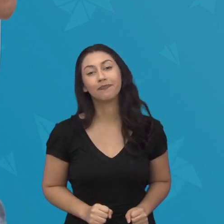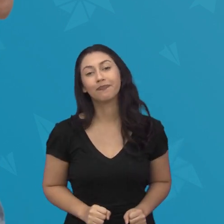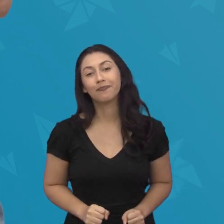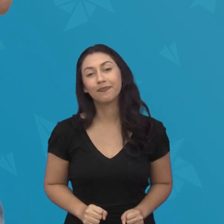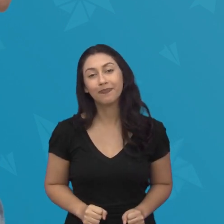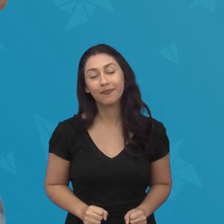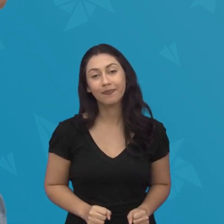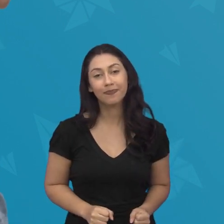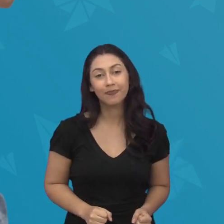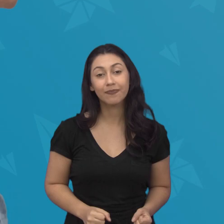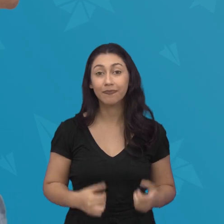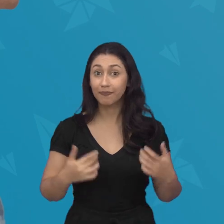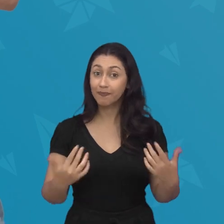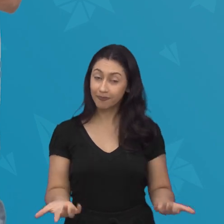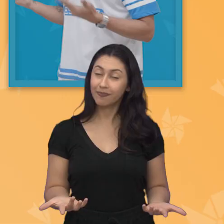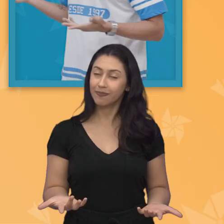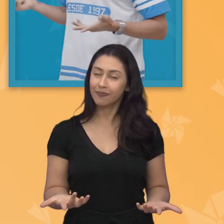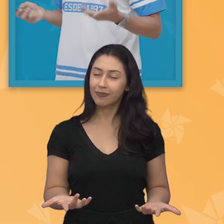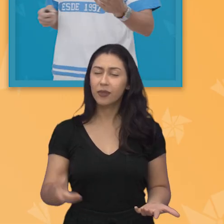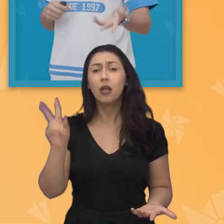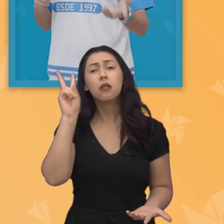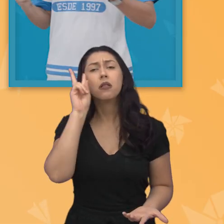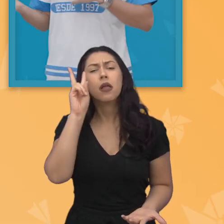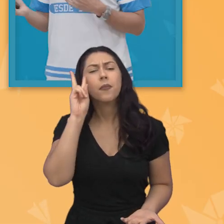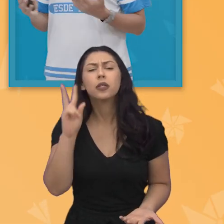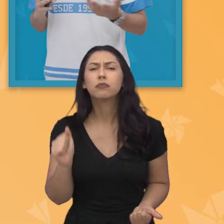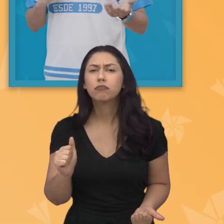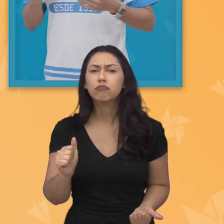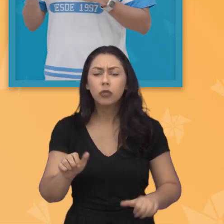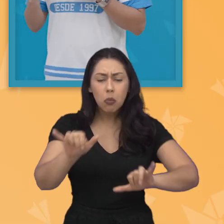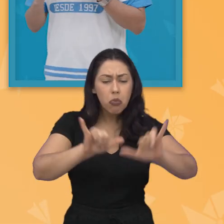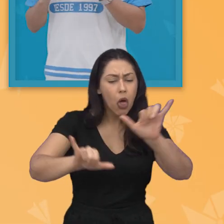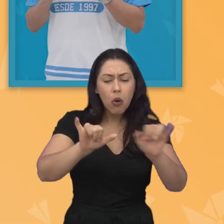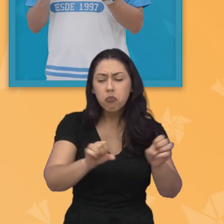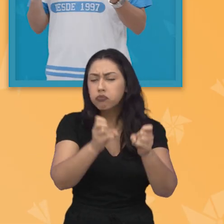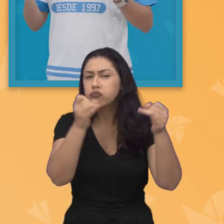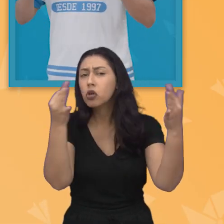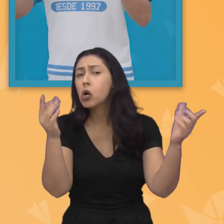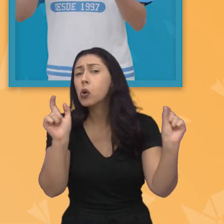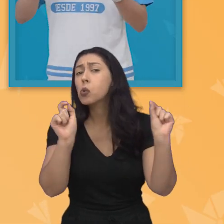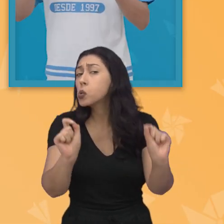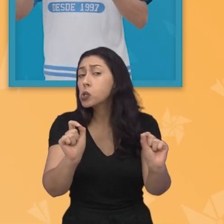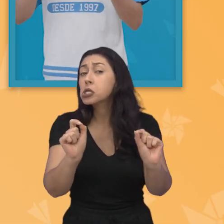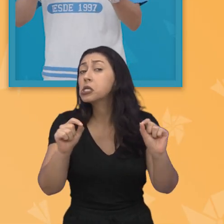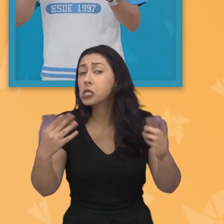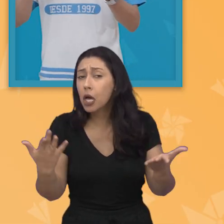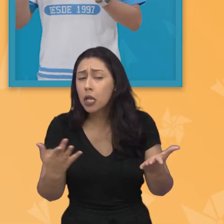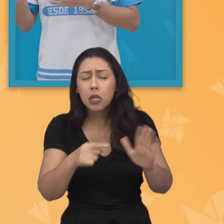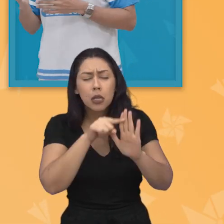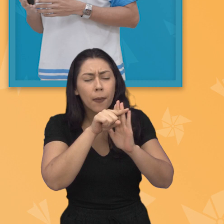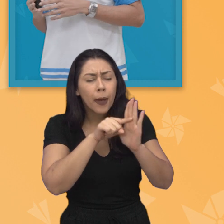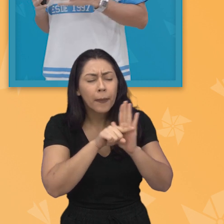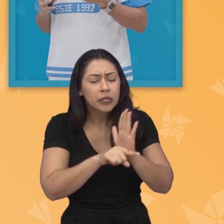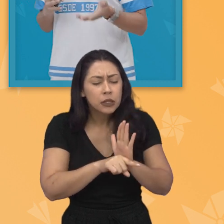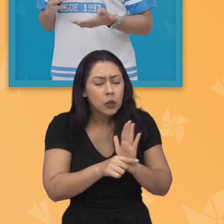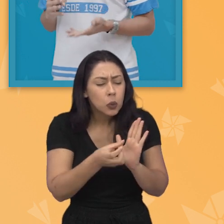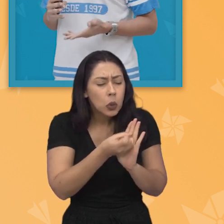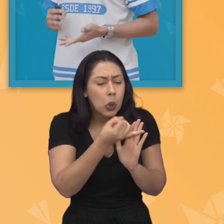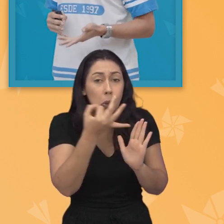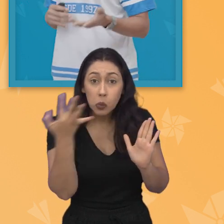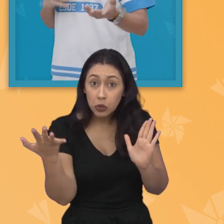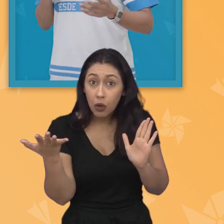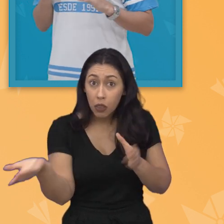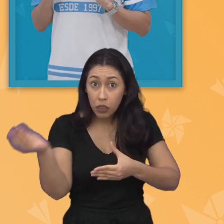comigo. Bom, relembrando, né, o que é estequiometria? Nada mais é do que uma análise quantitativa, né, do que tem